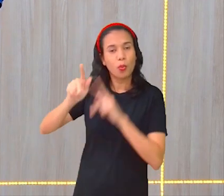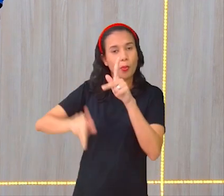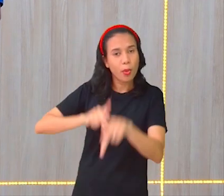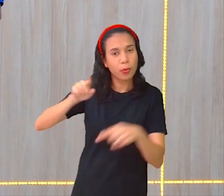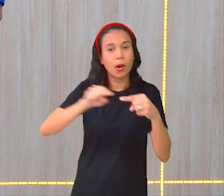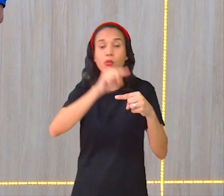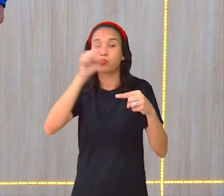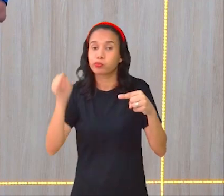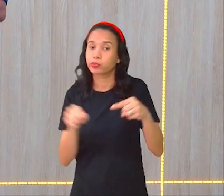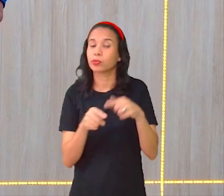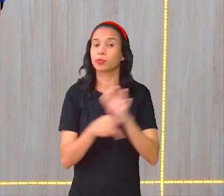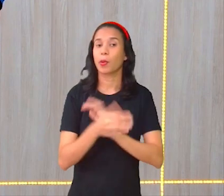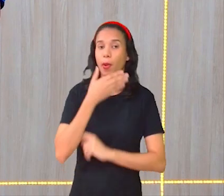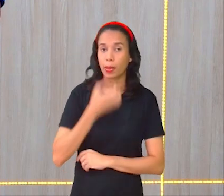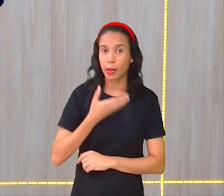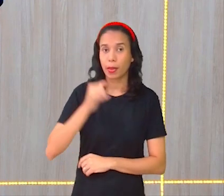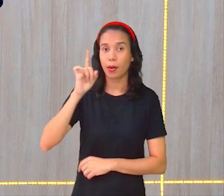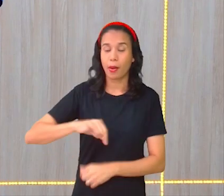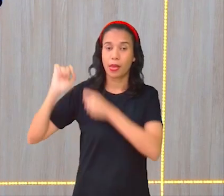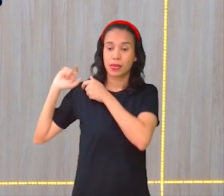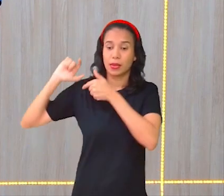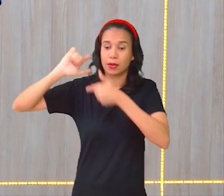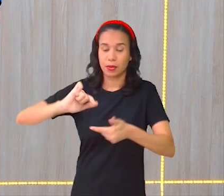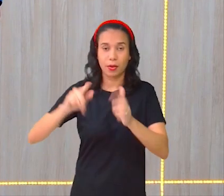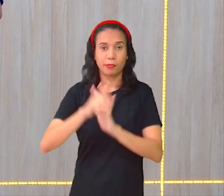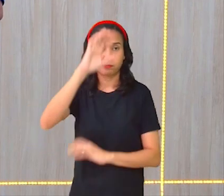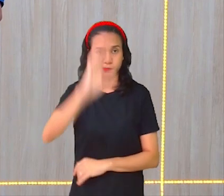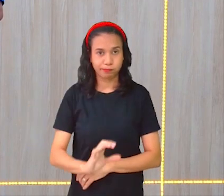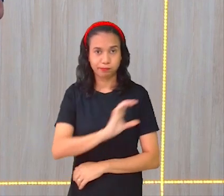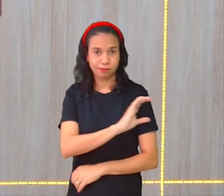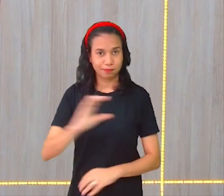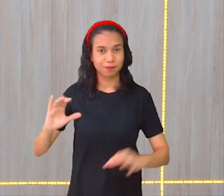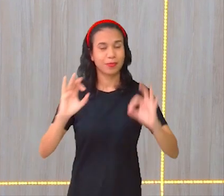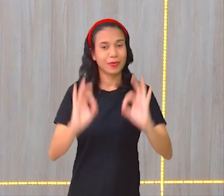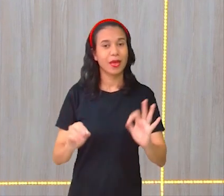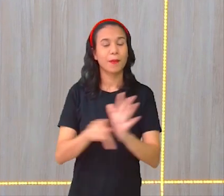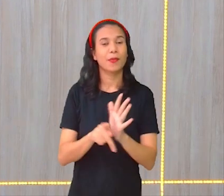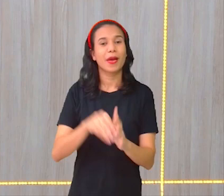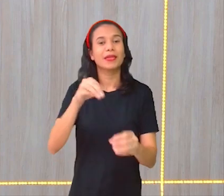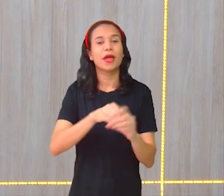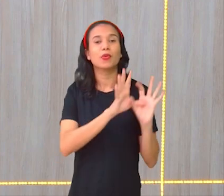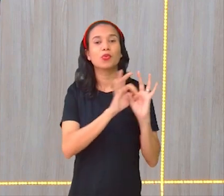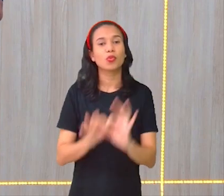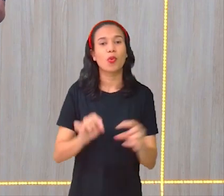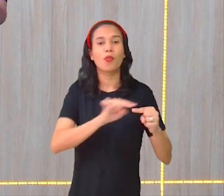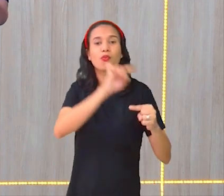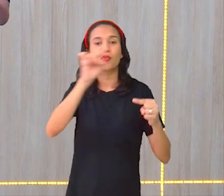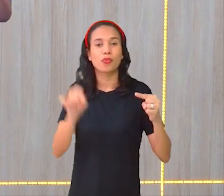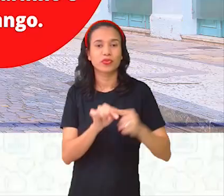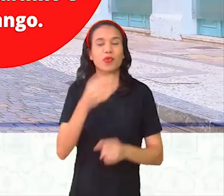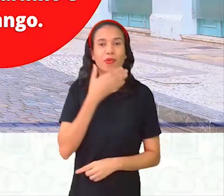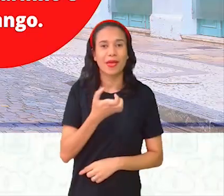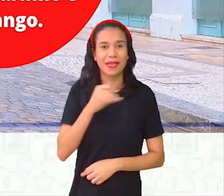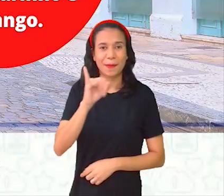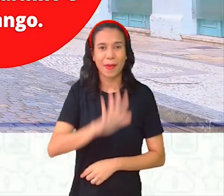ciclo natalino são de tradição católica, tá bom? Então, dentro do ciclo natalino, volta aí a imagem